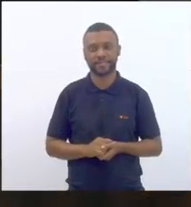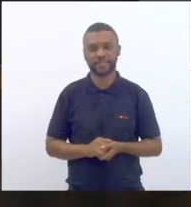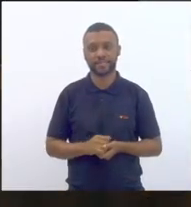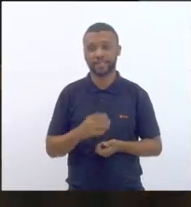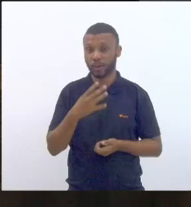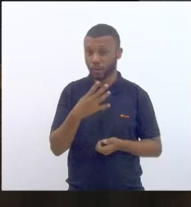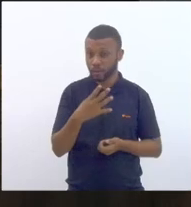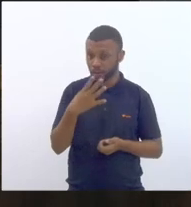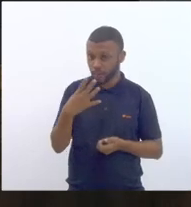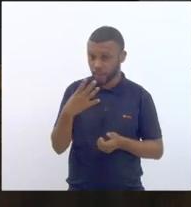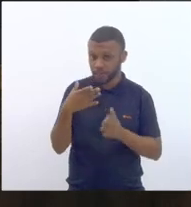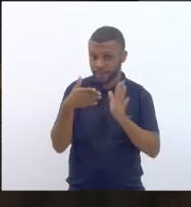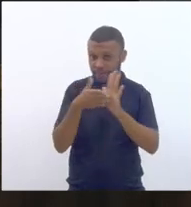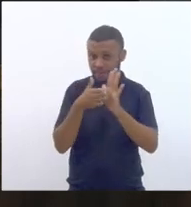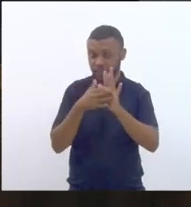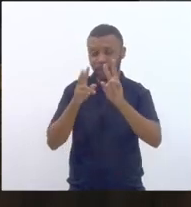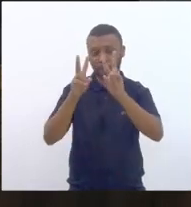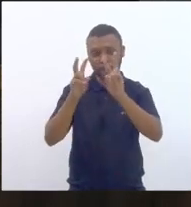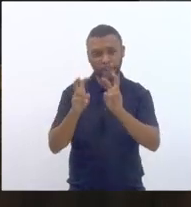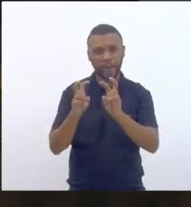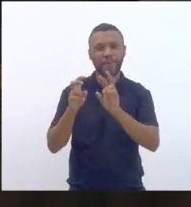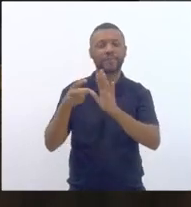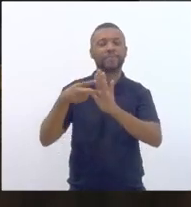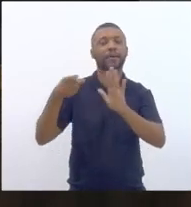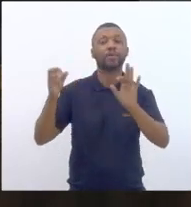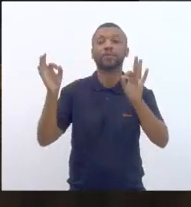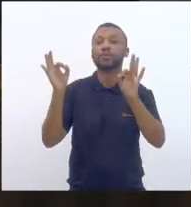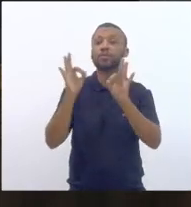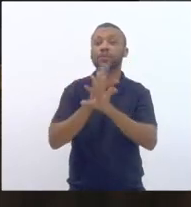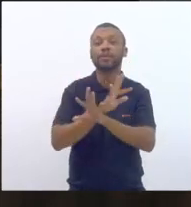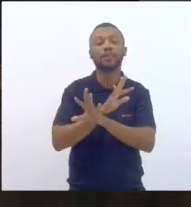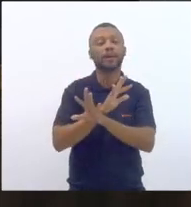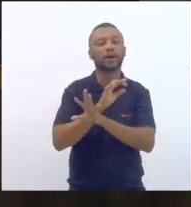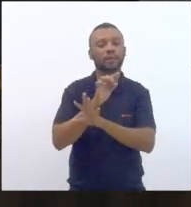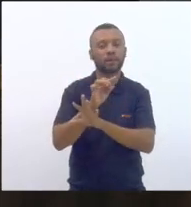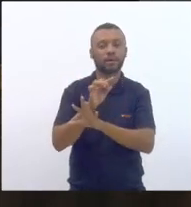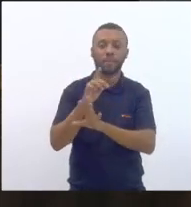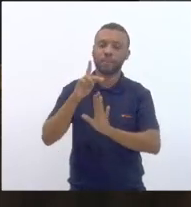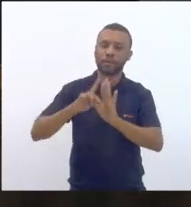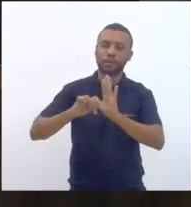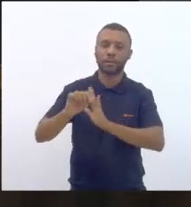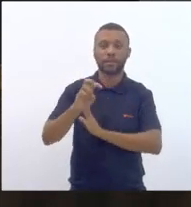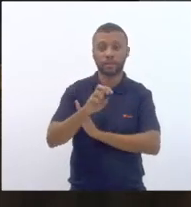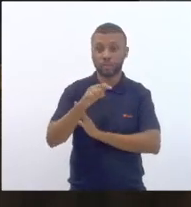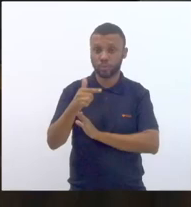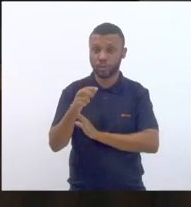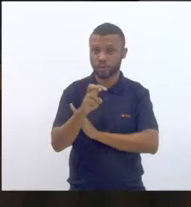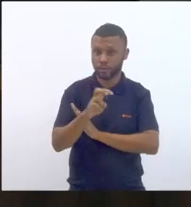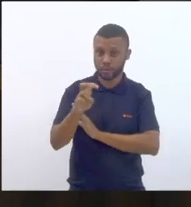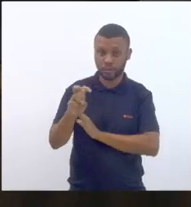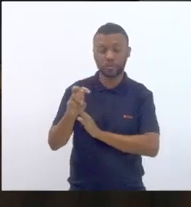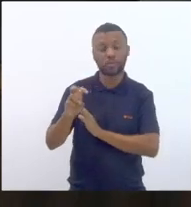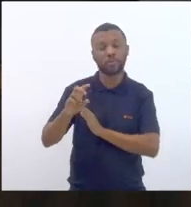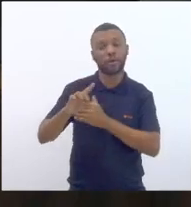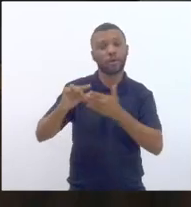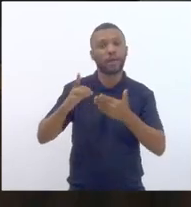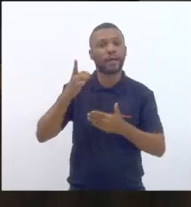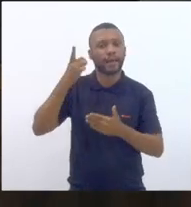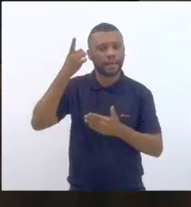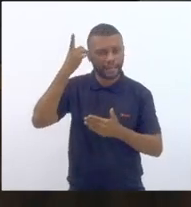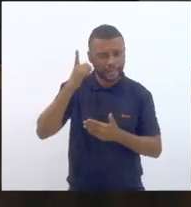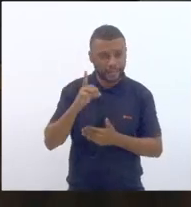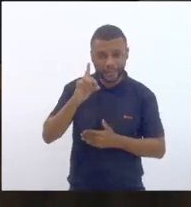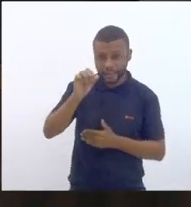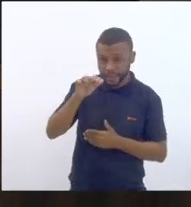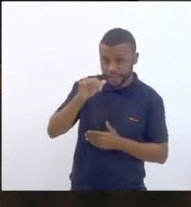44º da pauta, veto total aposto ao projeto de lei 5255, de autoria dos deputados Dani Monteiro e Valdeir Carneiro,